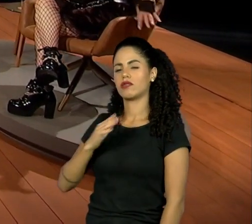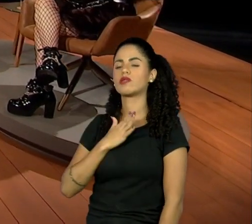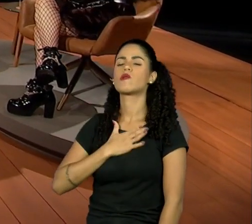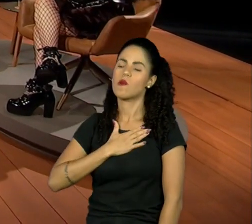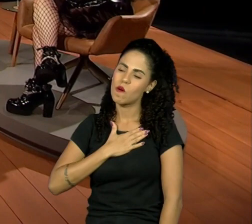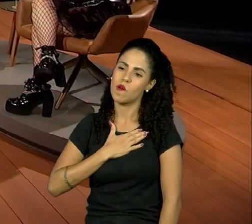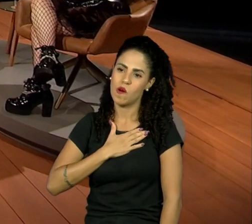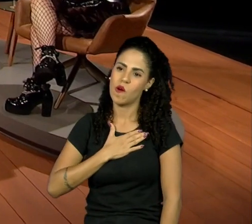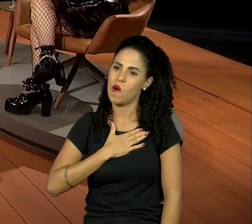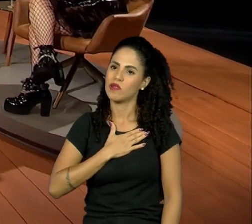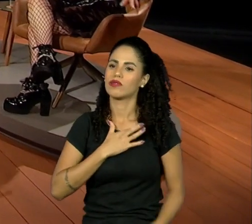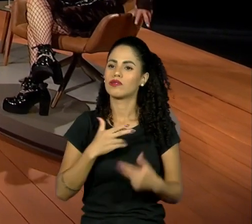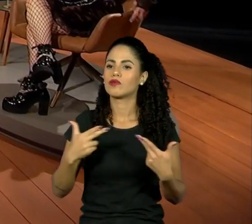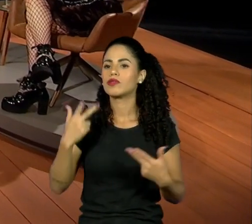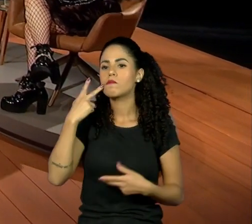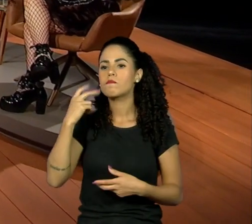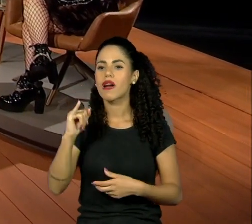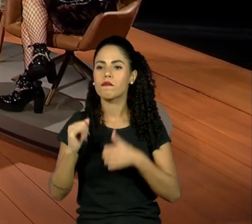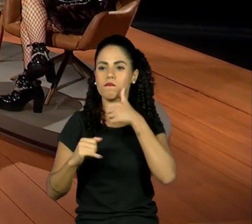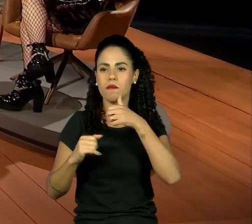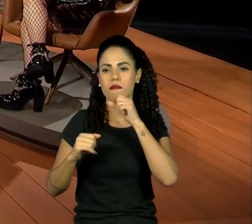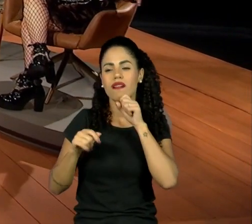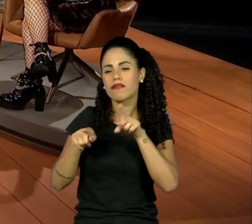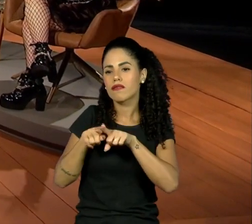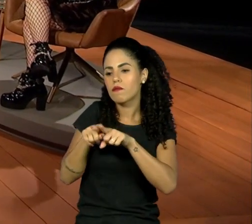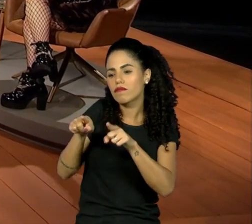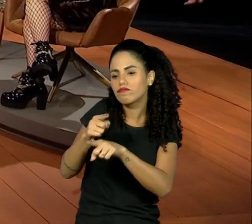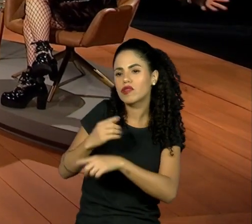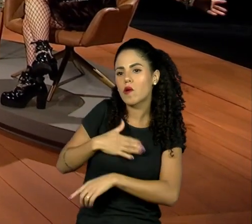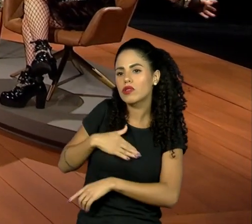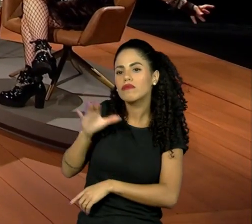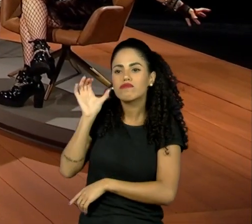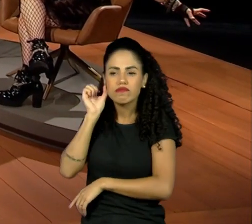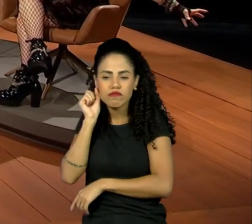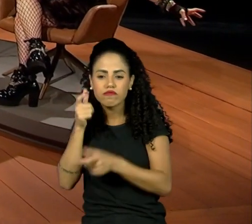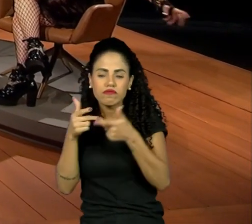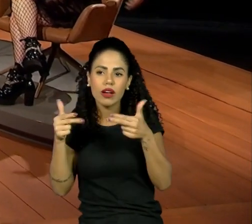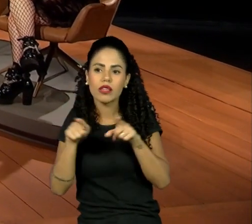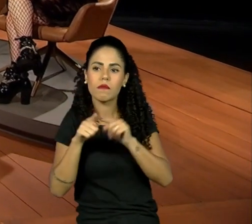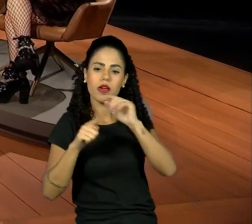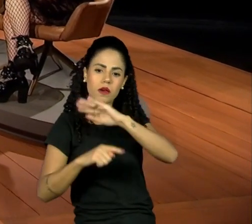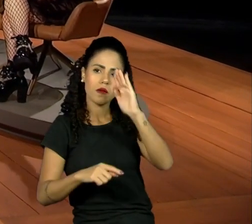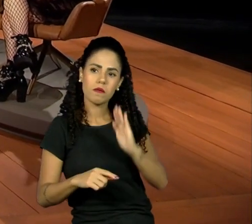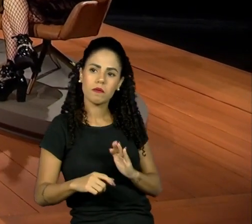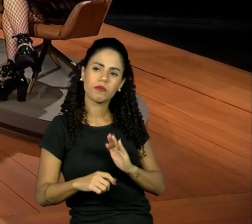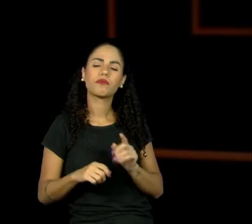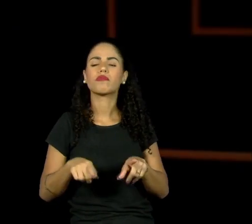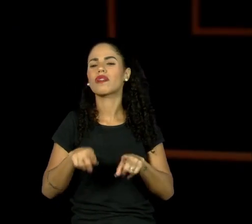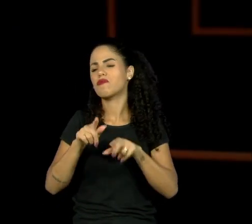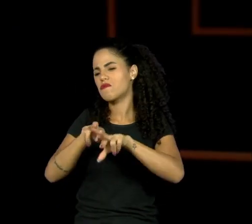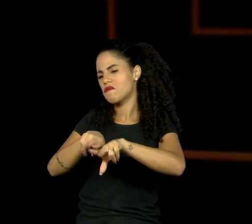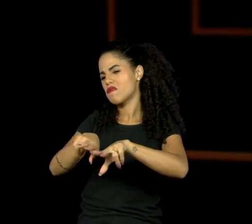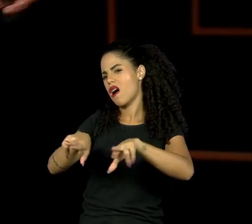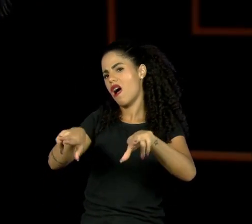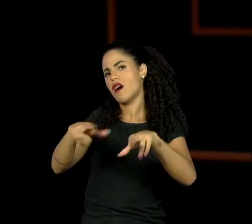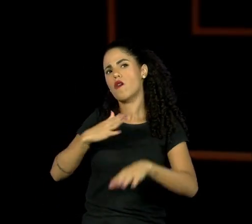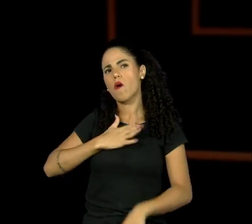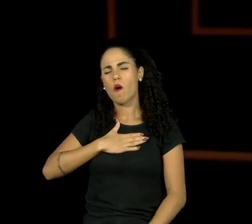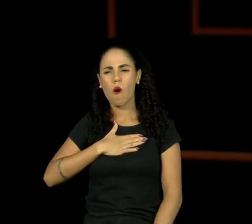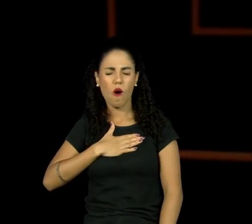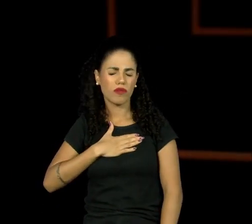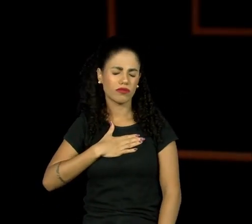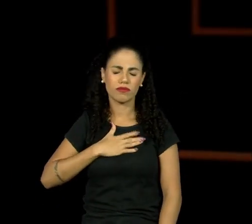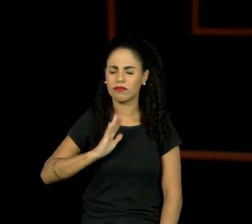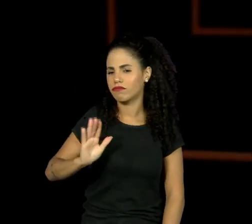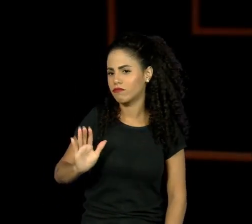Armstrong, das coisas que meu pai e minha mãe ouviam. Ao mesmo tempo, eu tenho muito pezinho em outras coisas brasileiras, desde o Luiz Gonzaga, eu não, Jackson do Pandeiro,